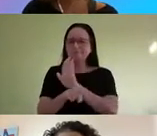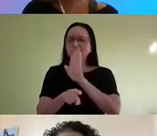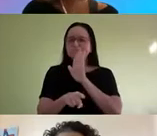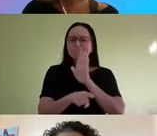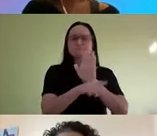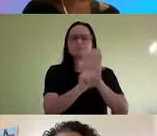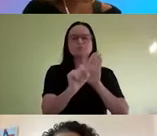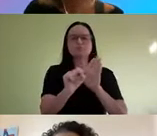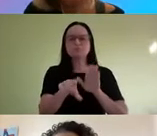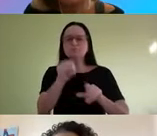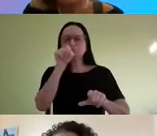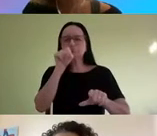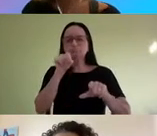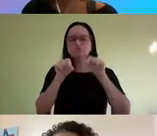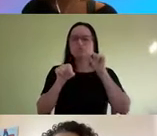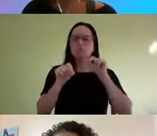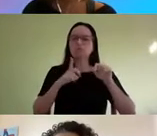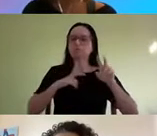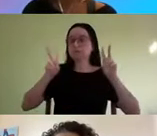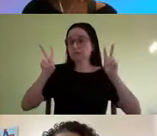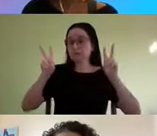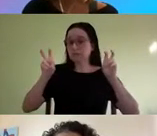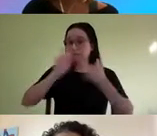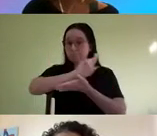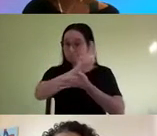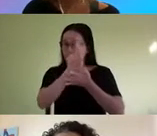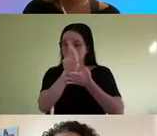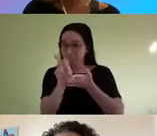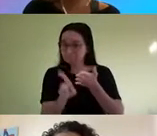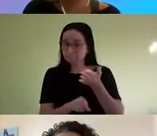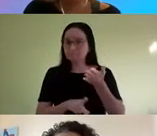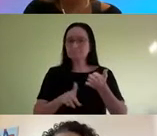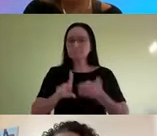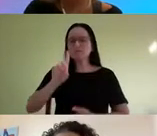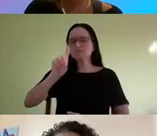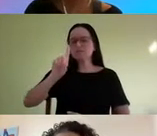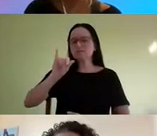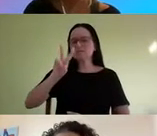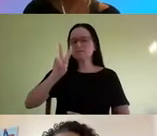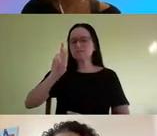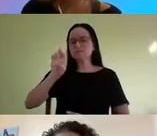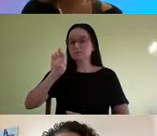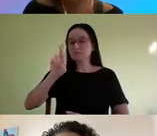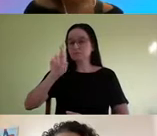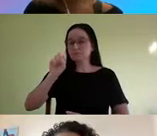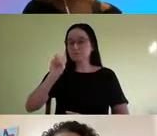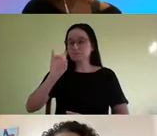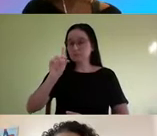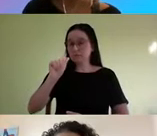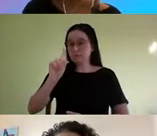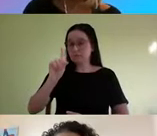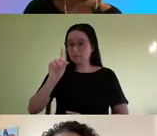traz temas como diversidade. A gente traz temas como comportamentos, currículos, LinkedIn.